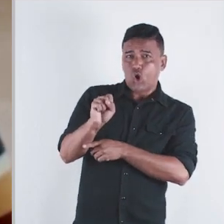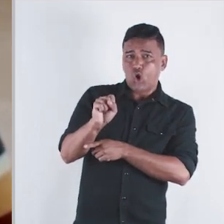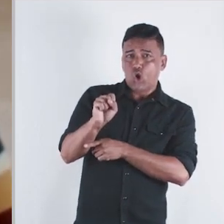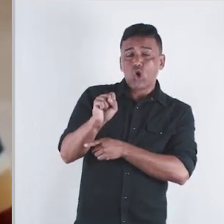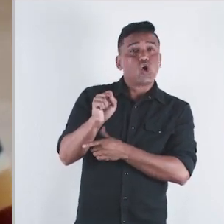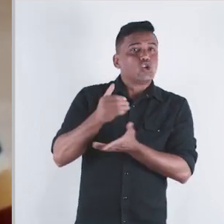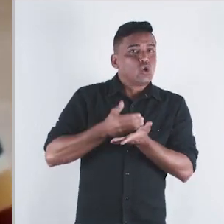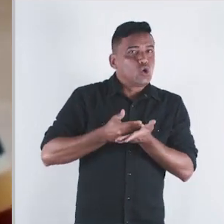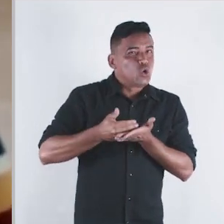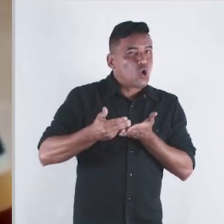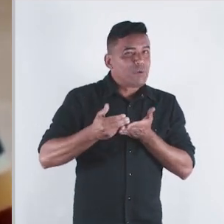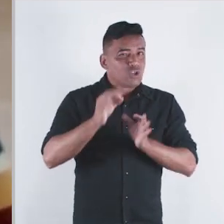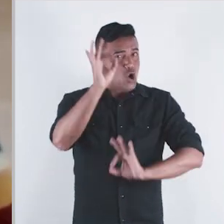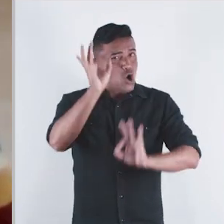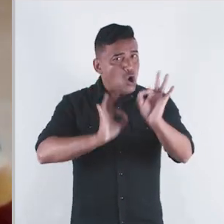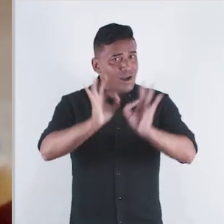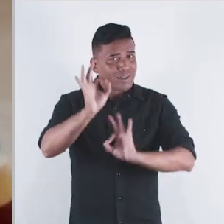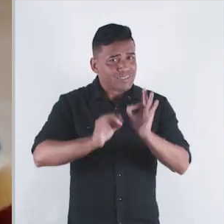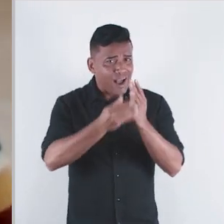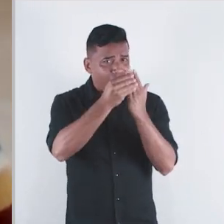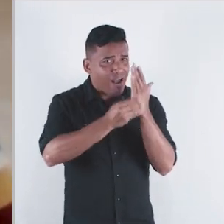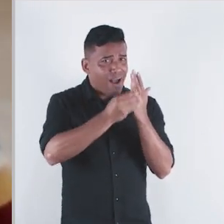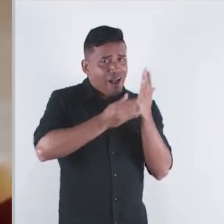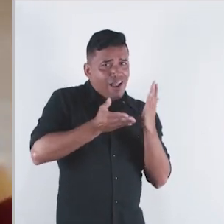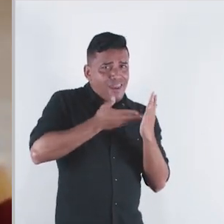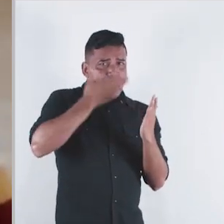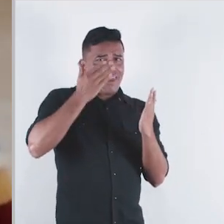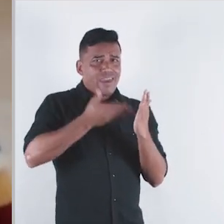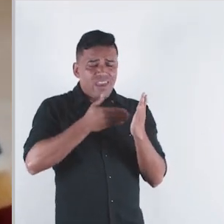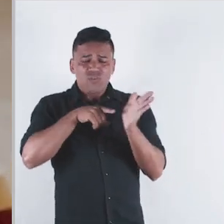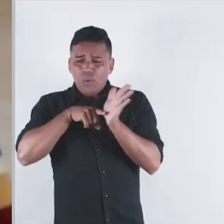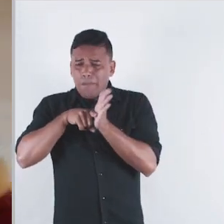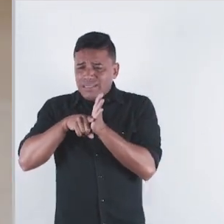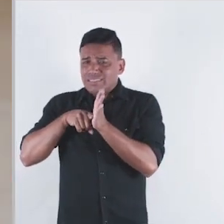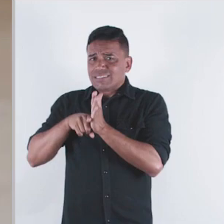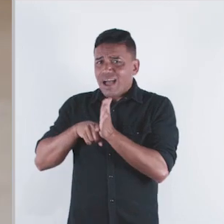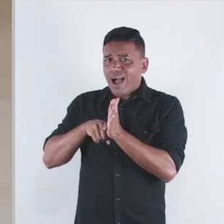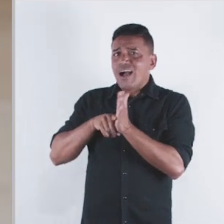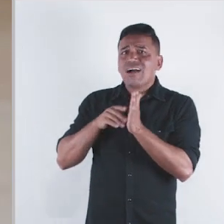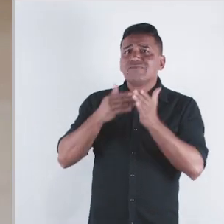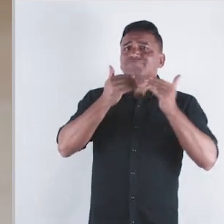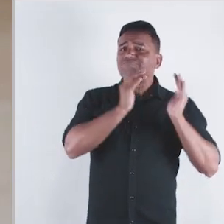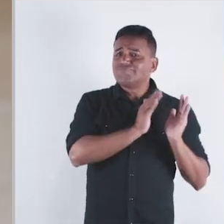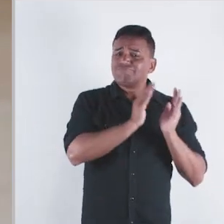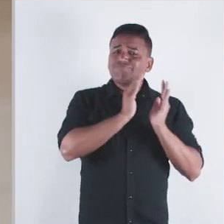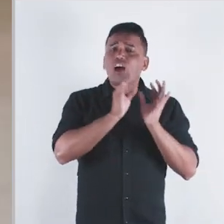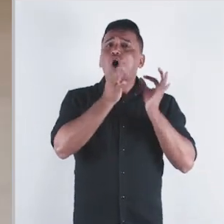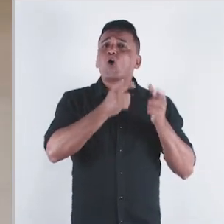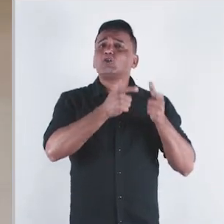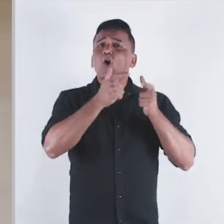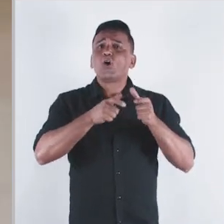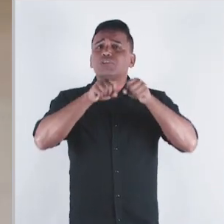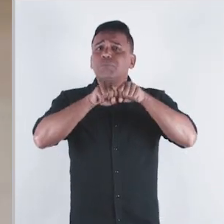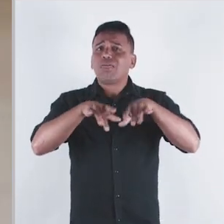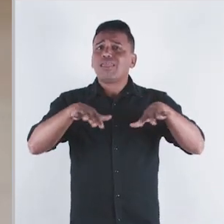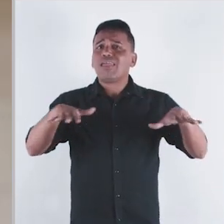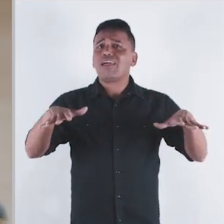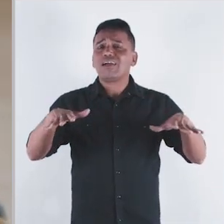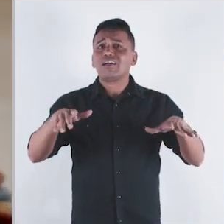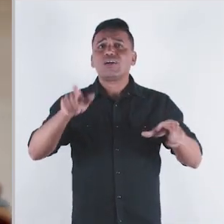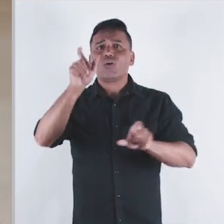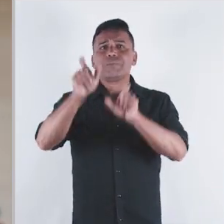a mapear essas obras, a investigar que obras são essas, onde é que elas estão circulando, quem são os